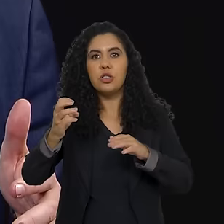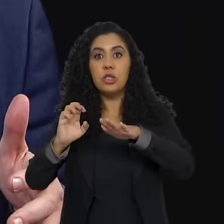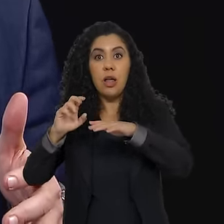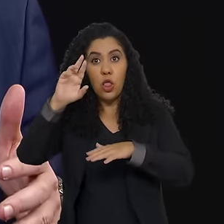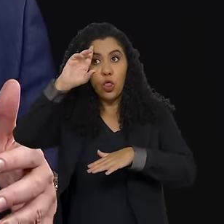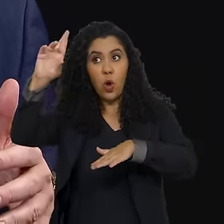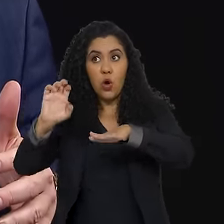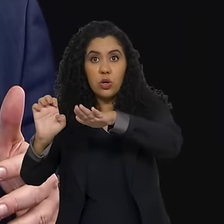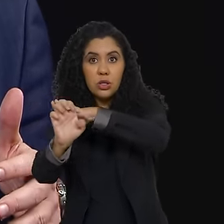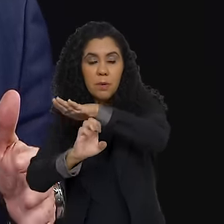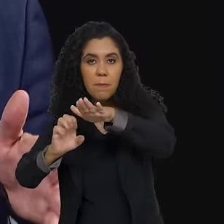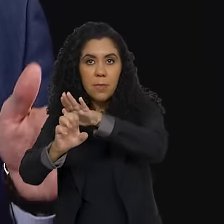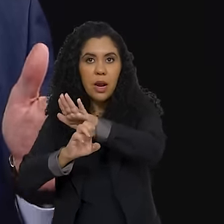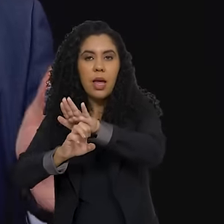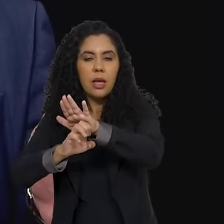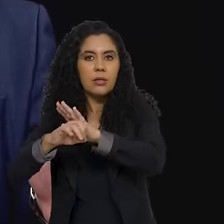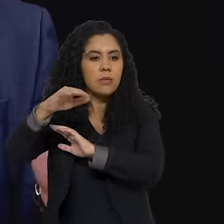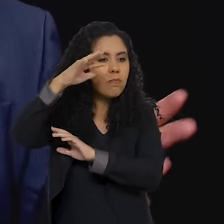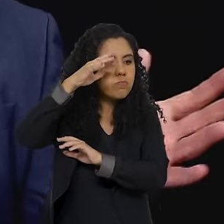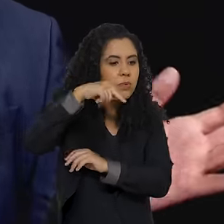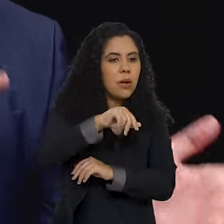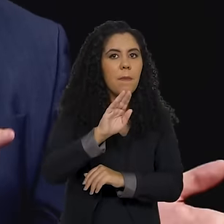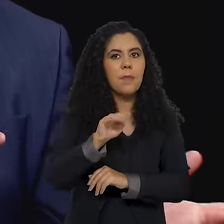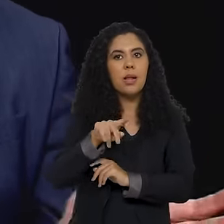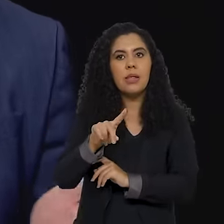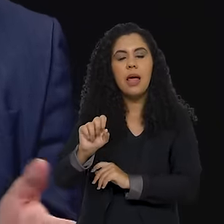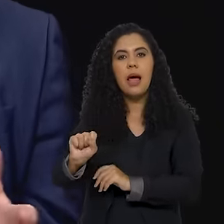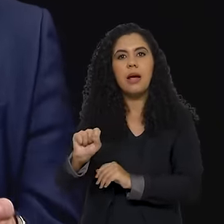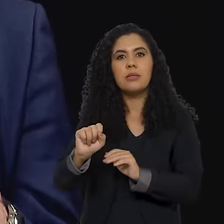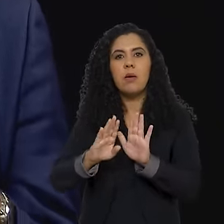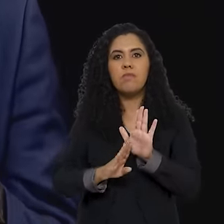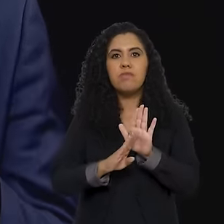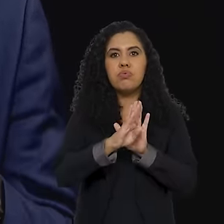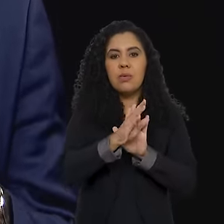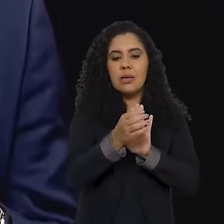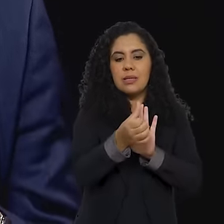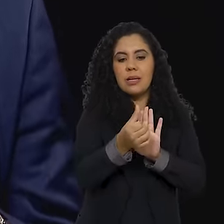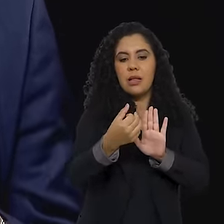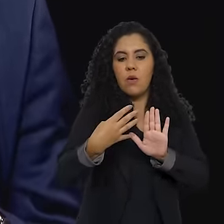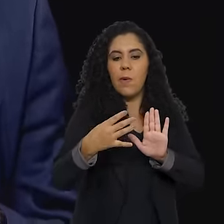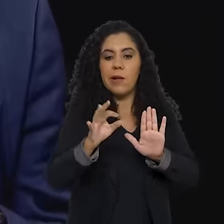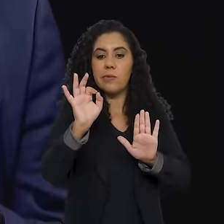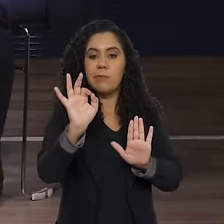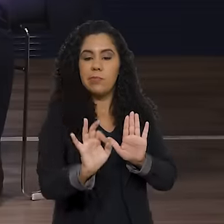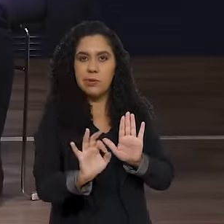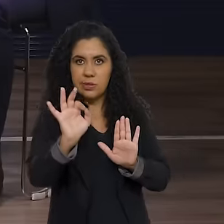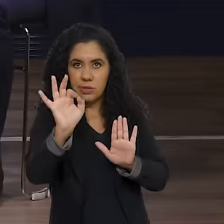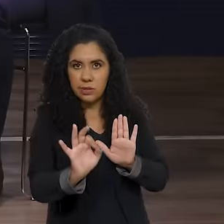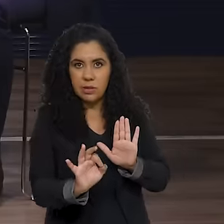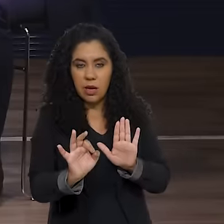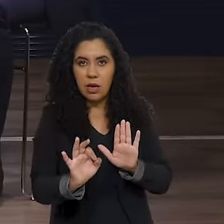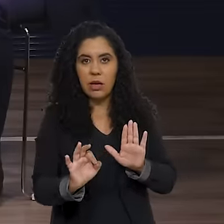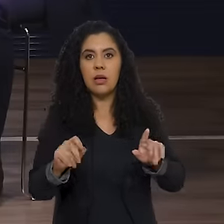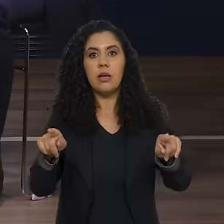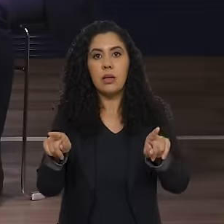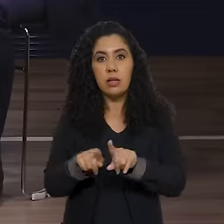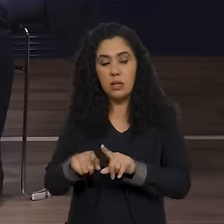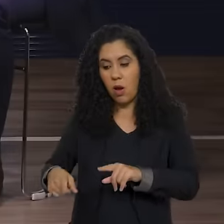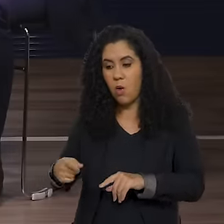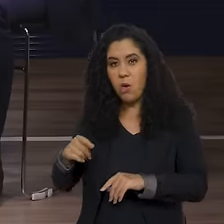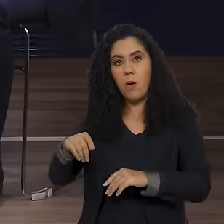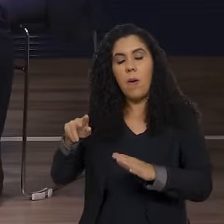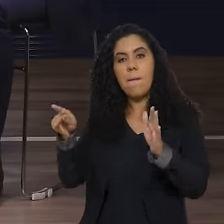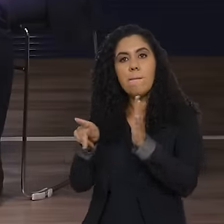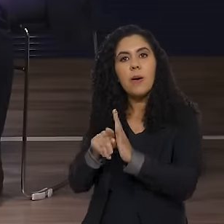ao BNDES cresceu, com relação ao primeiro trimestre do ano passado, 64%. Bastante. O desembolso